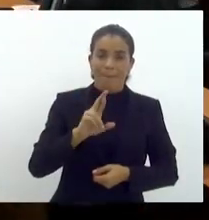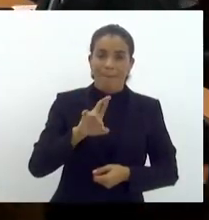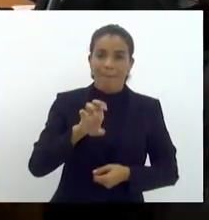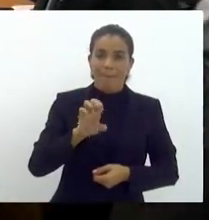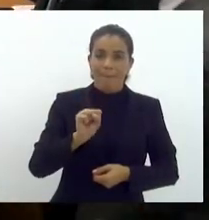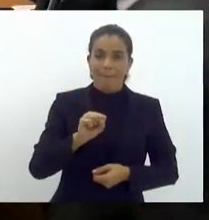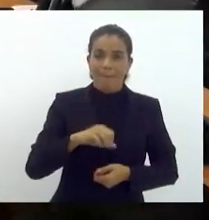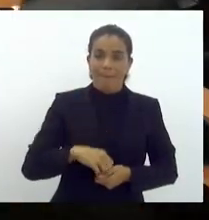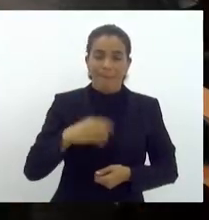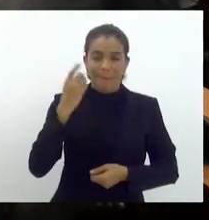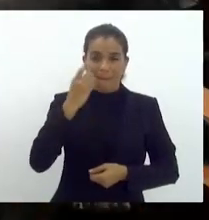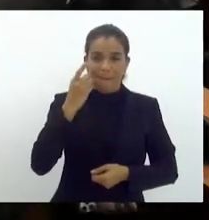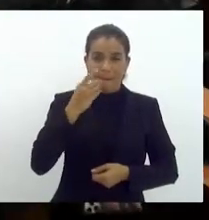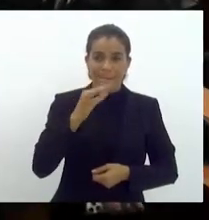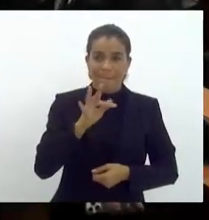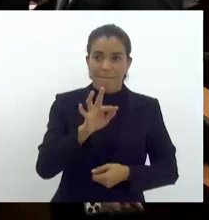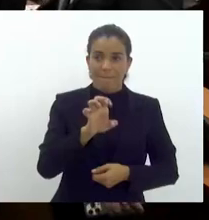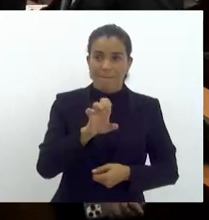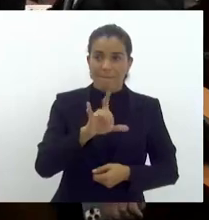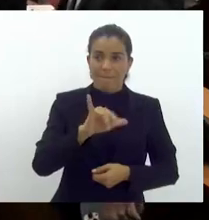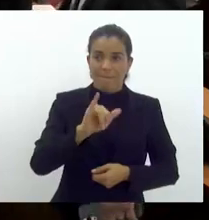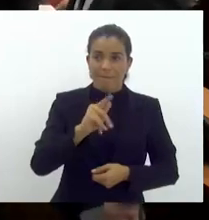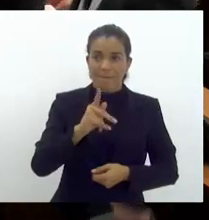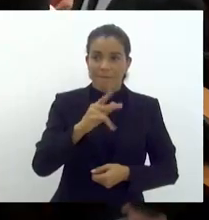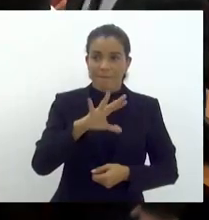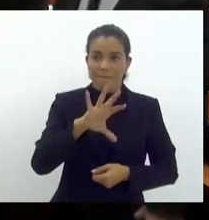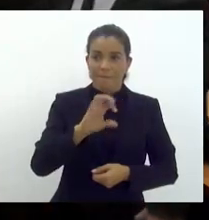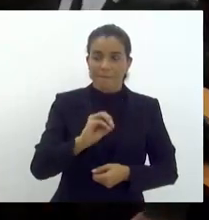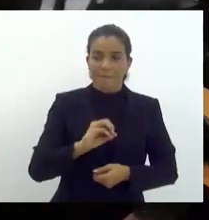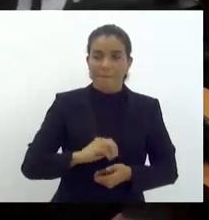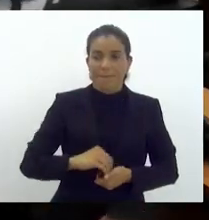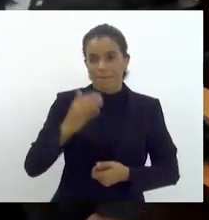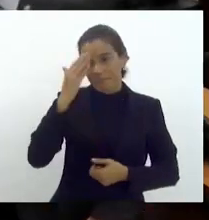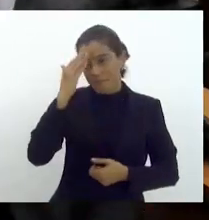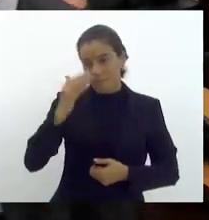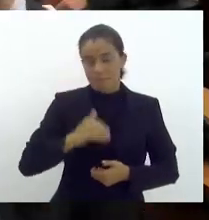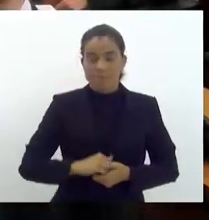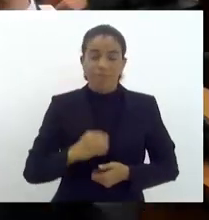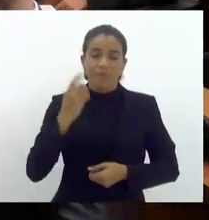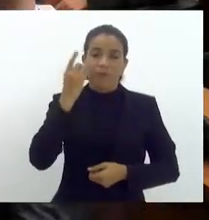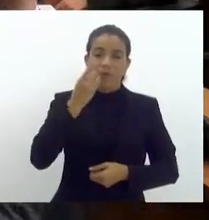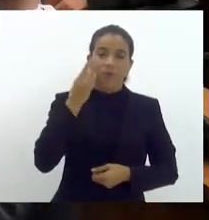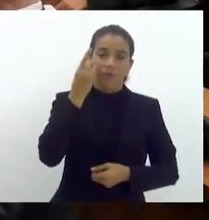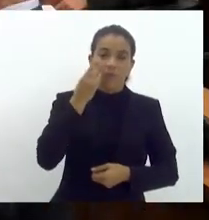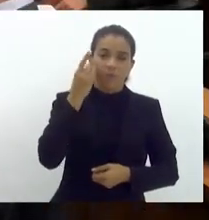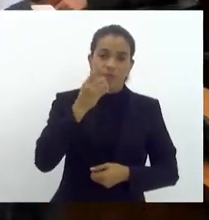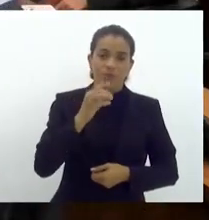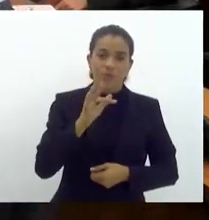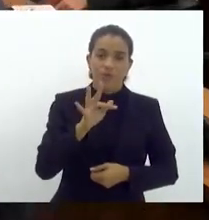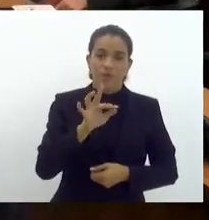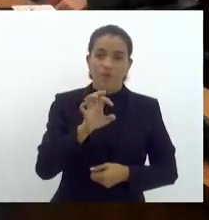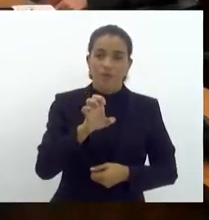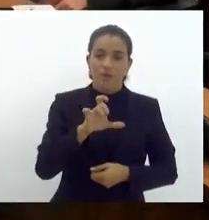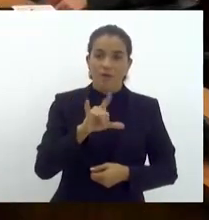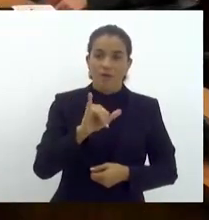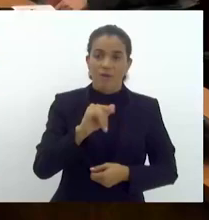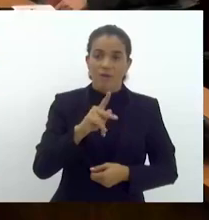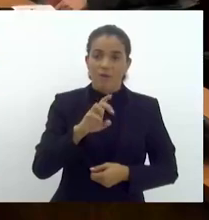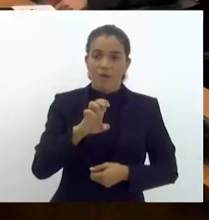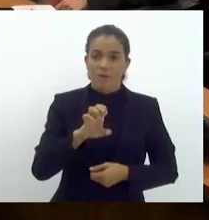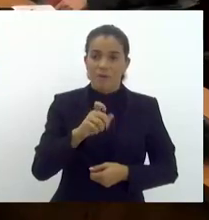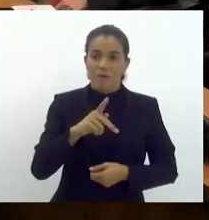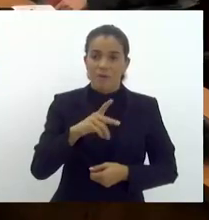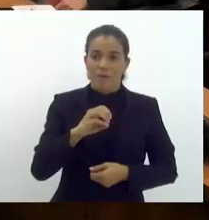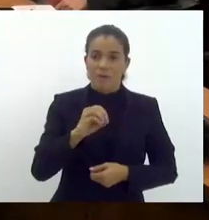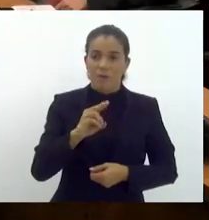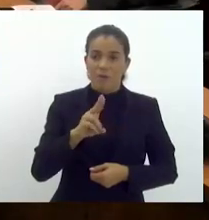Deputado Felipinho ravis Obrigado Deputado Felipe pobel Presidente